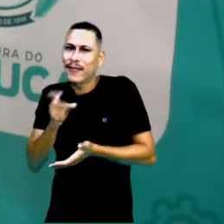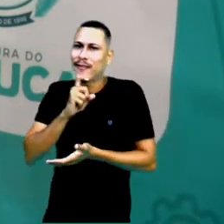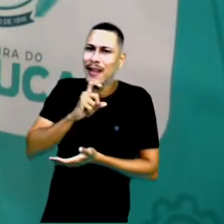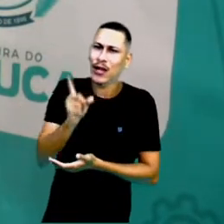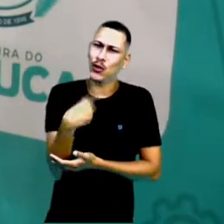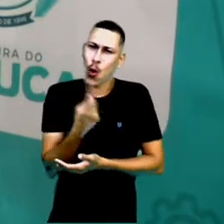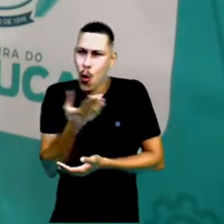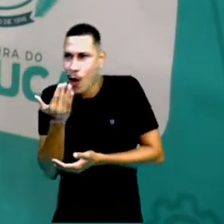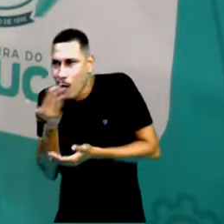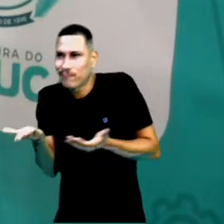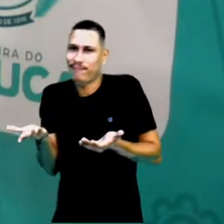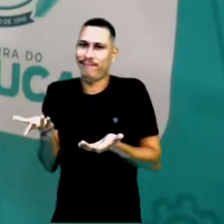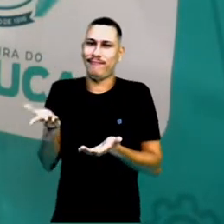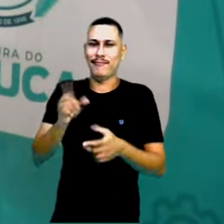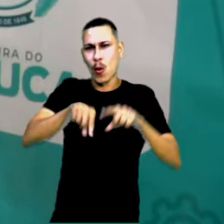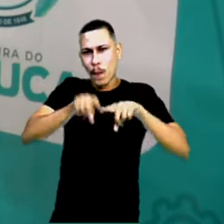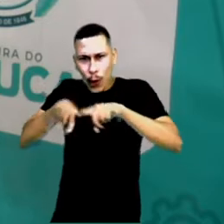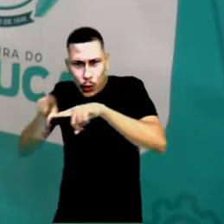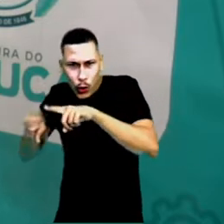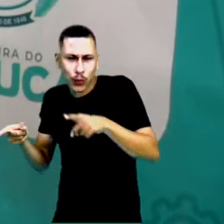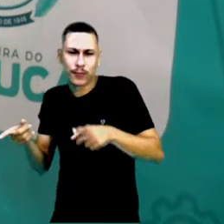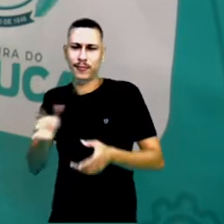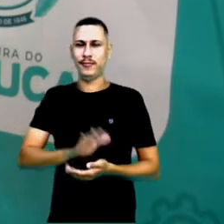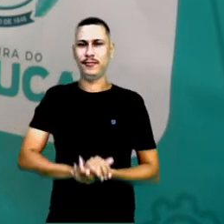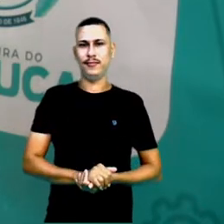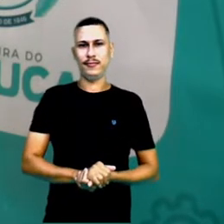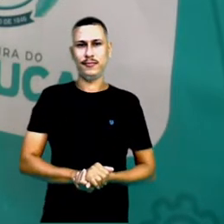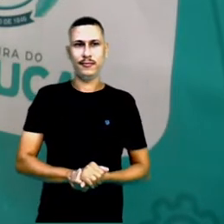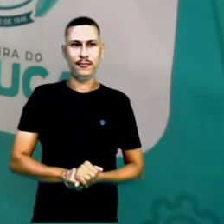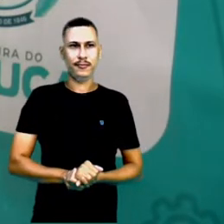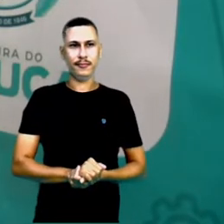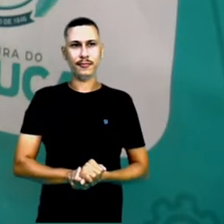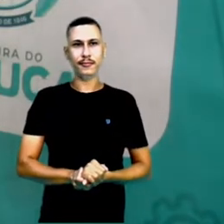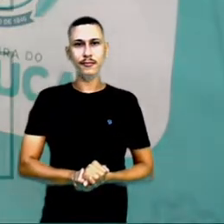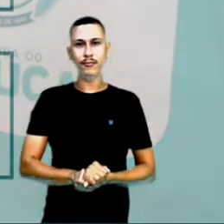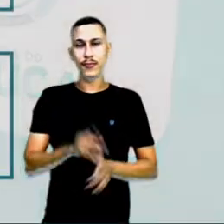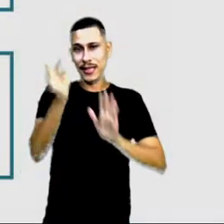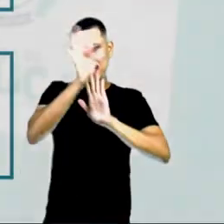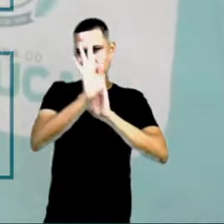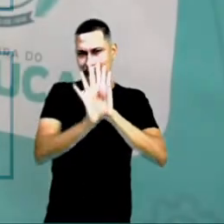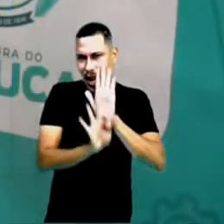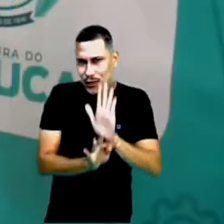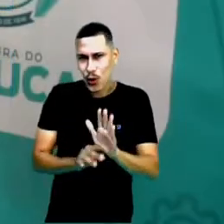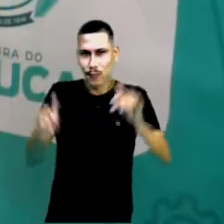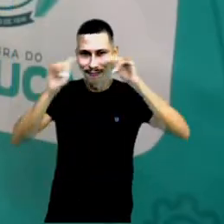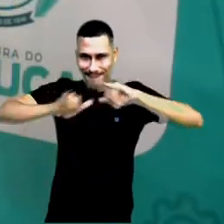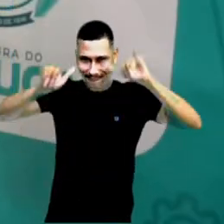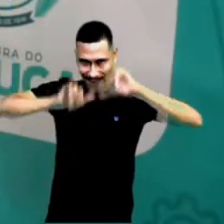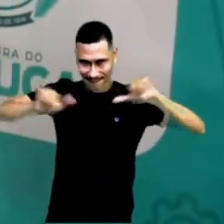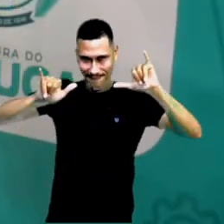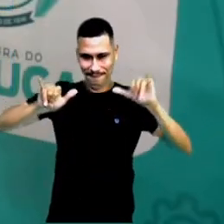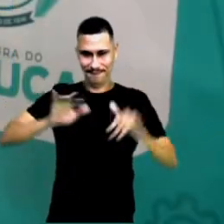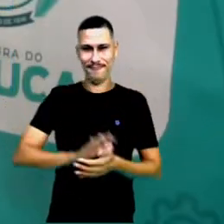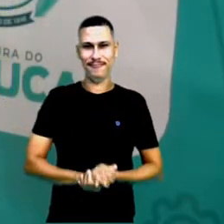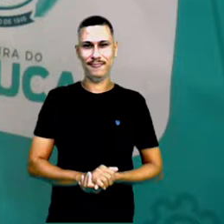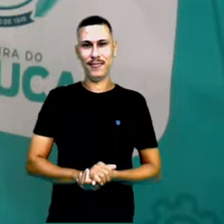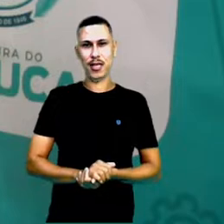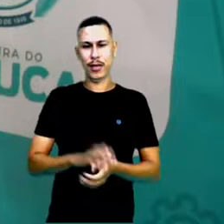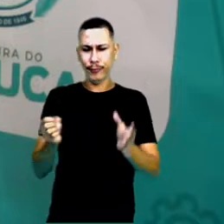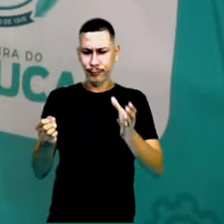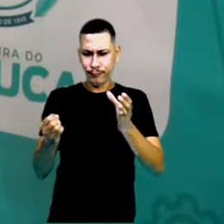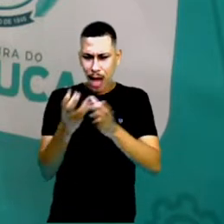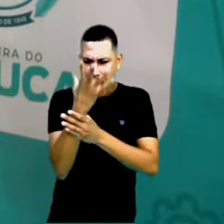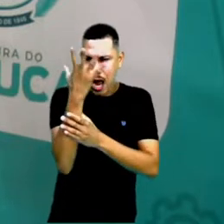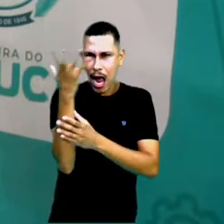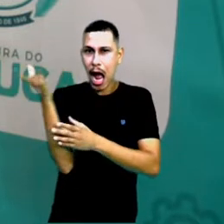consumir o produto as peças publicitárias Então essas textos que componha